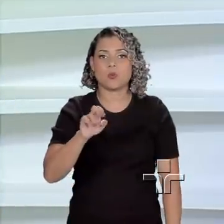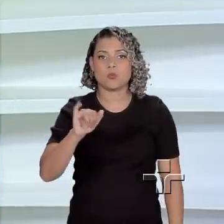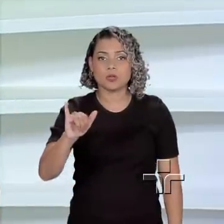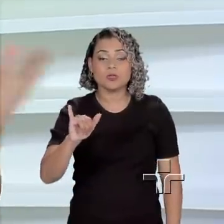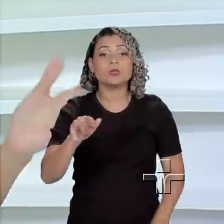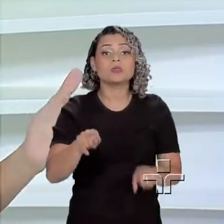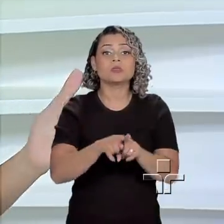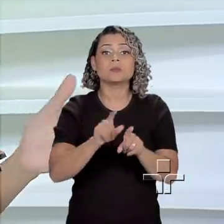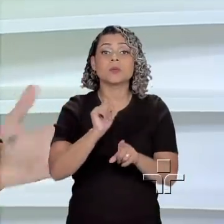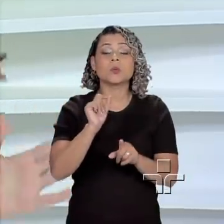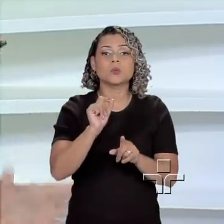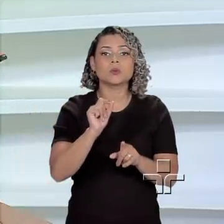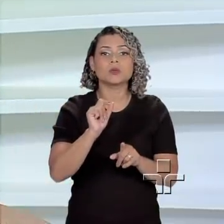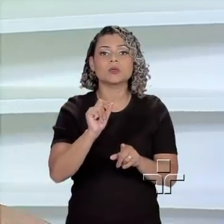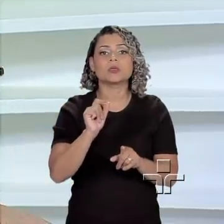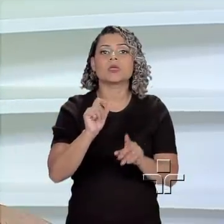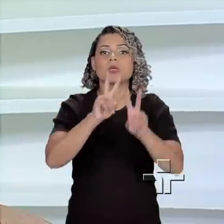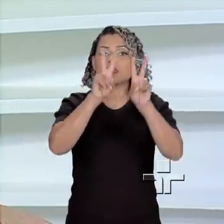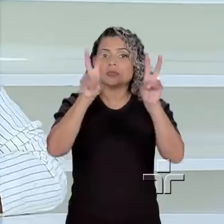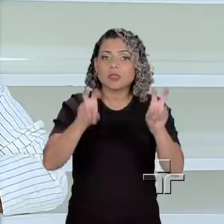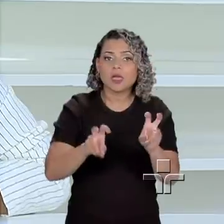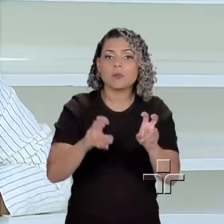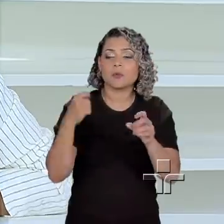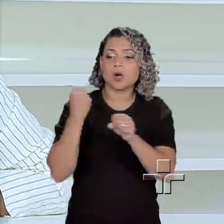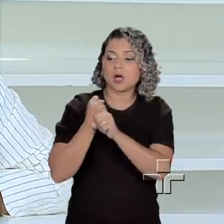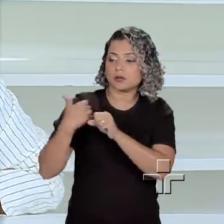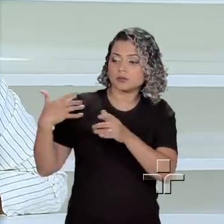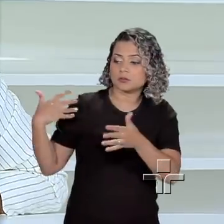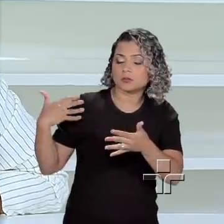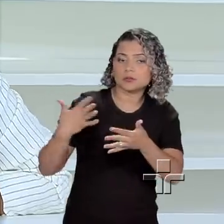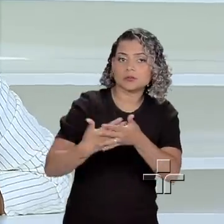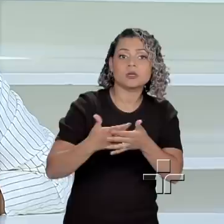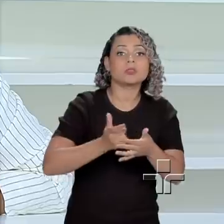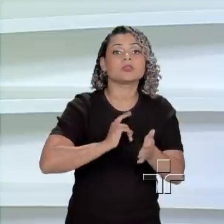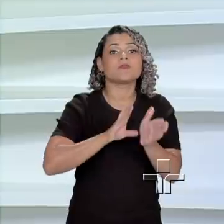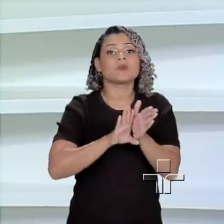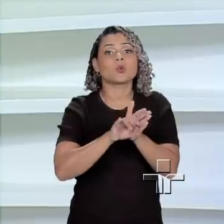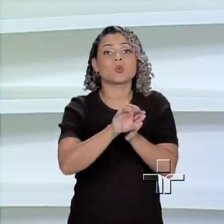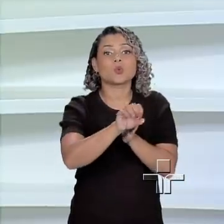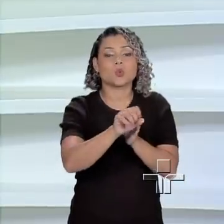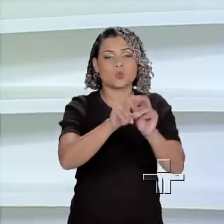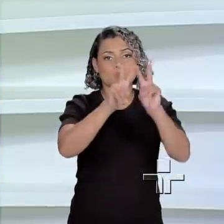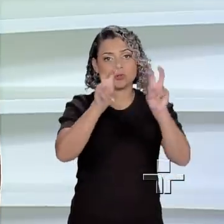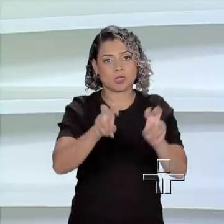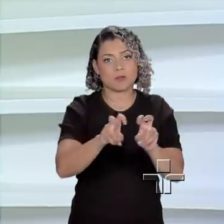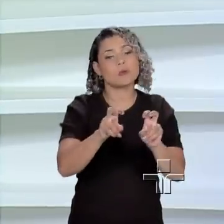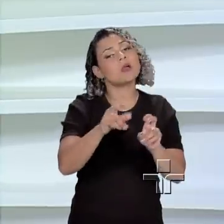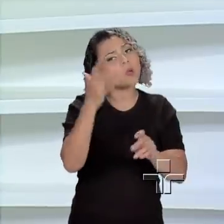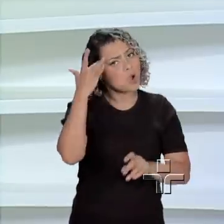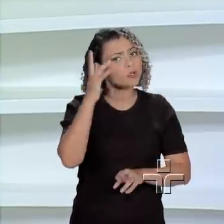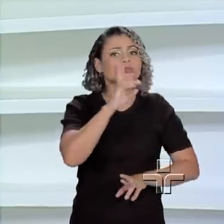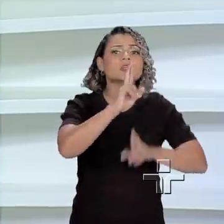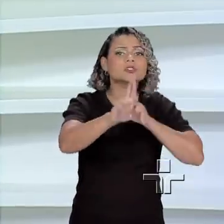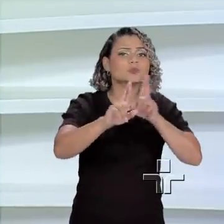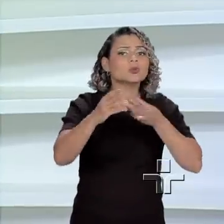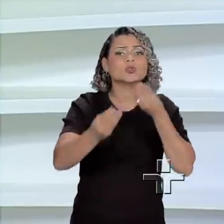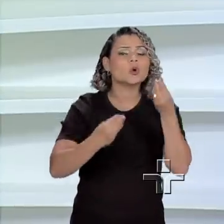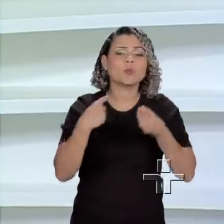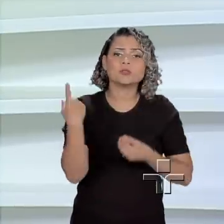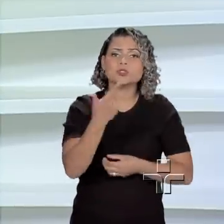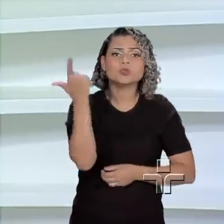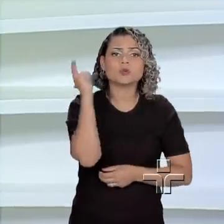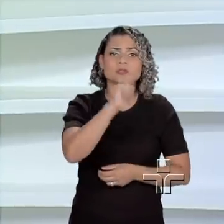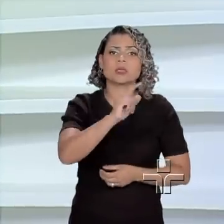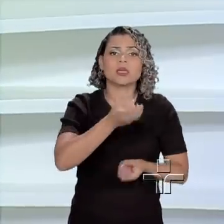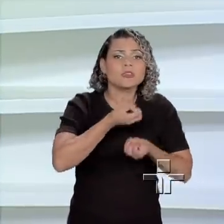aumento da busca pelo termo nos últimos anos, e eles olharam isso no Google Trends. Acho que responde até um pouco aquela história de como que a gente usa os dados